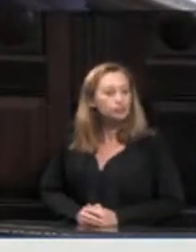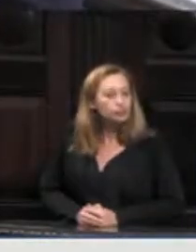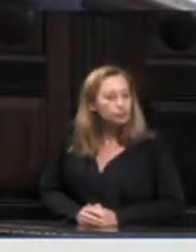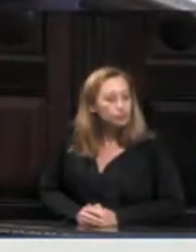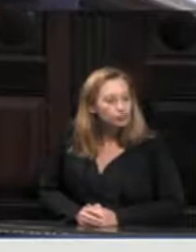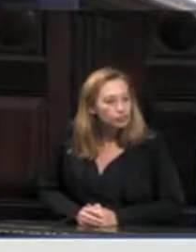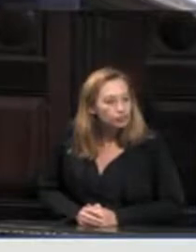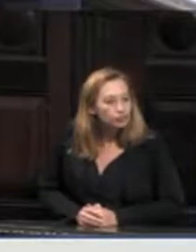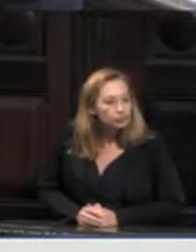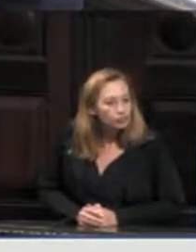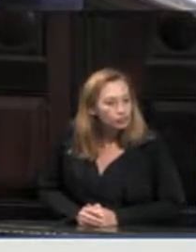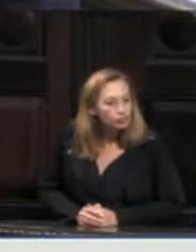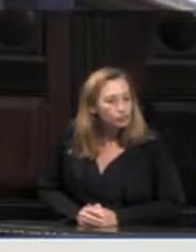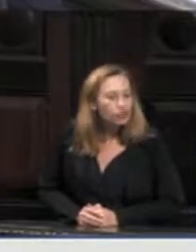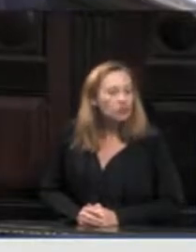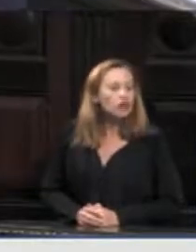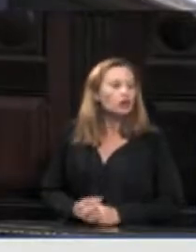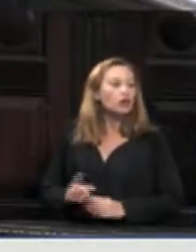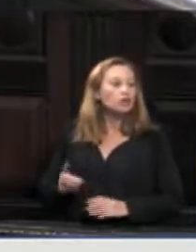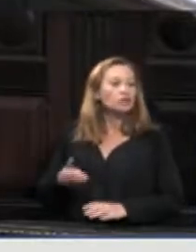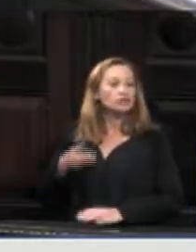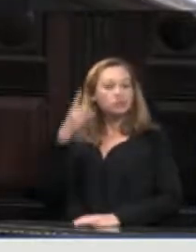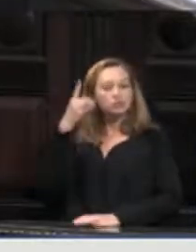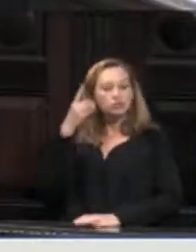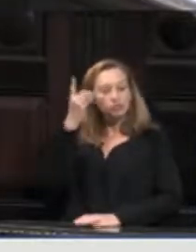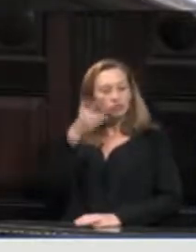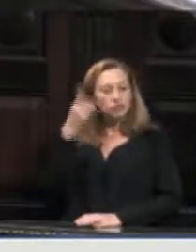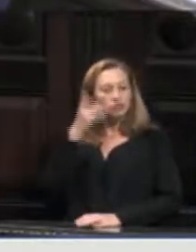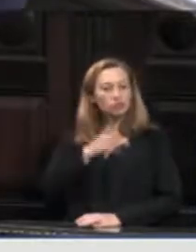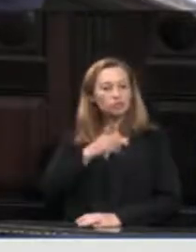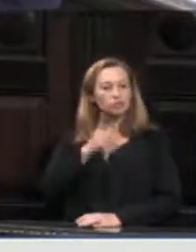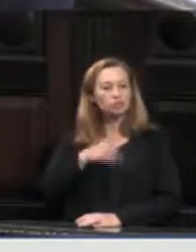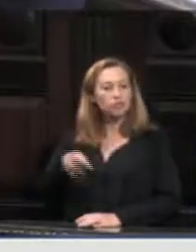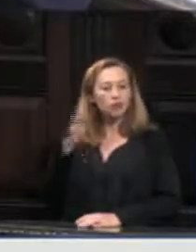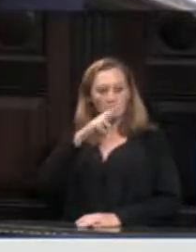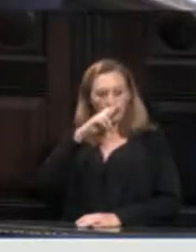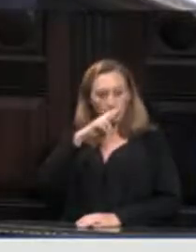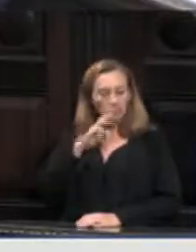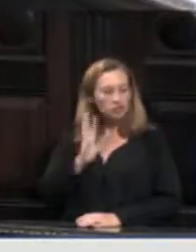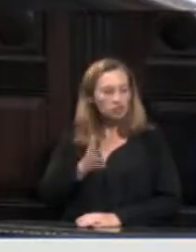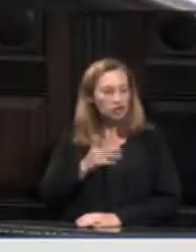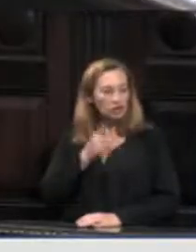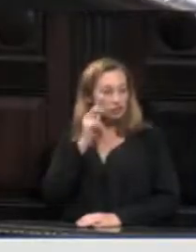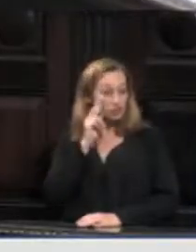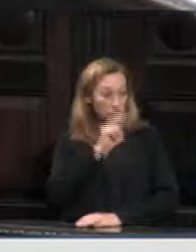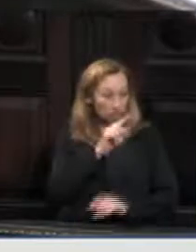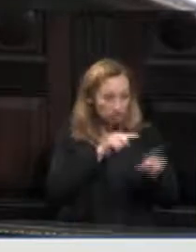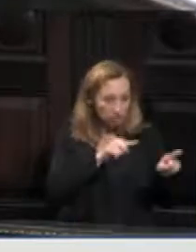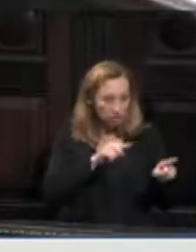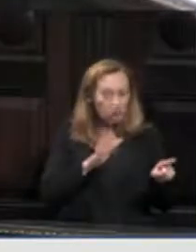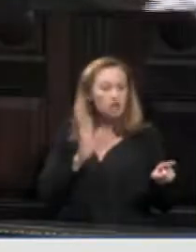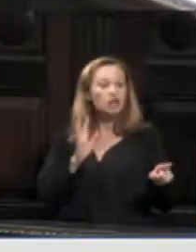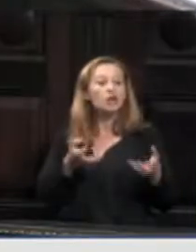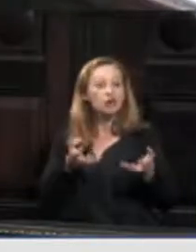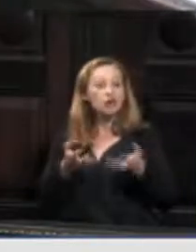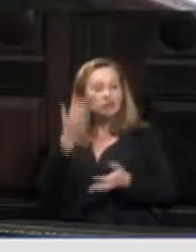o deputado Paulo Ramos está procurando aqui, eu gostaria de falar sobre isso. Porque é preciso prever num projeto